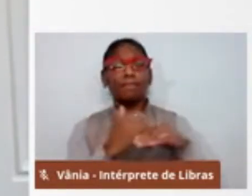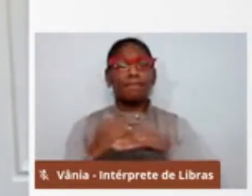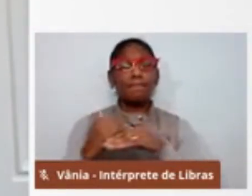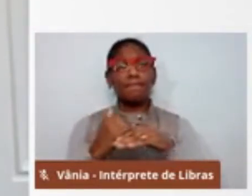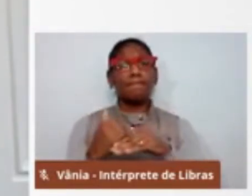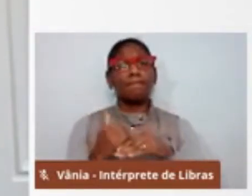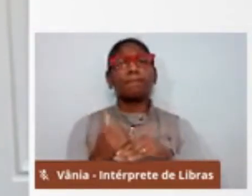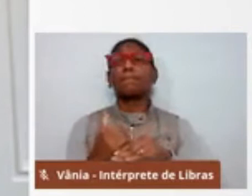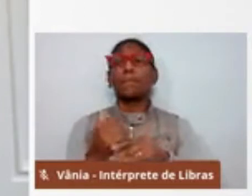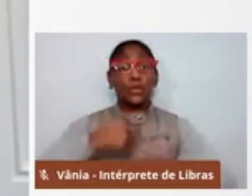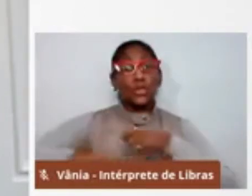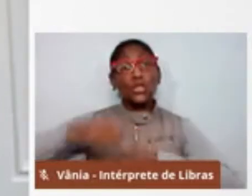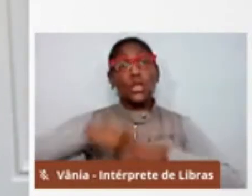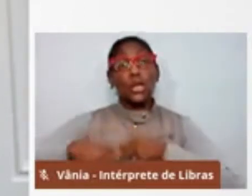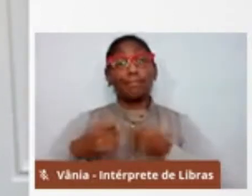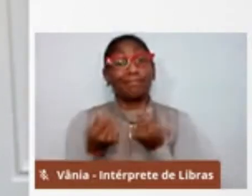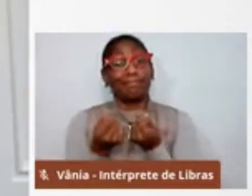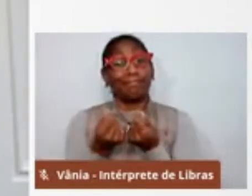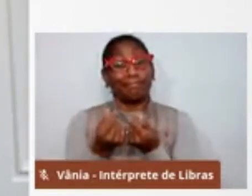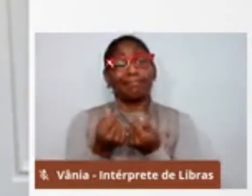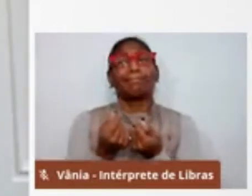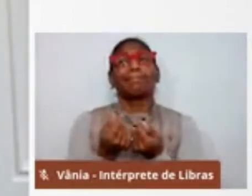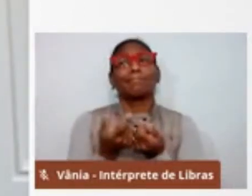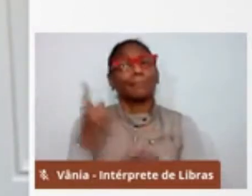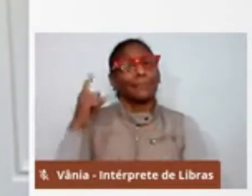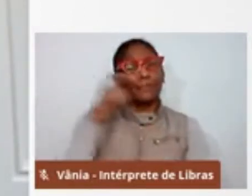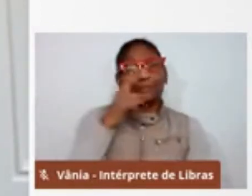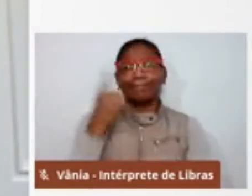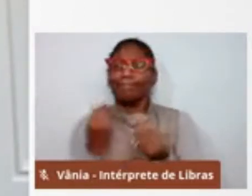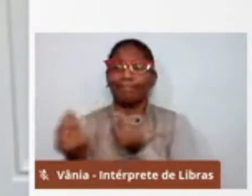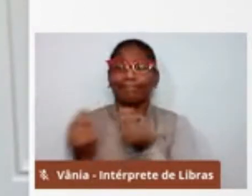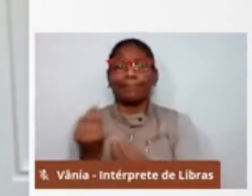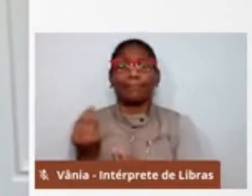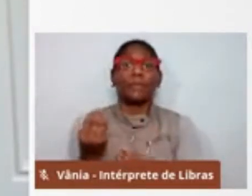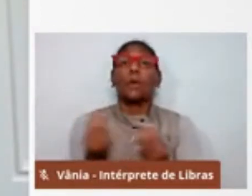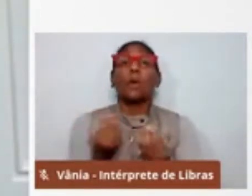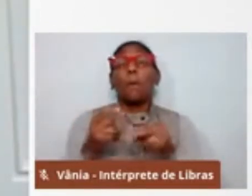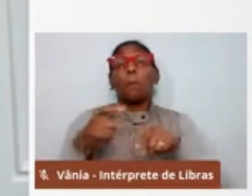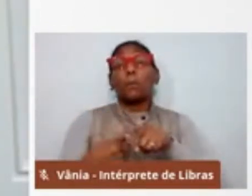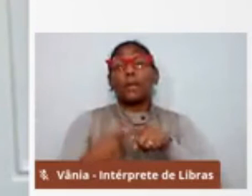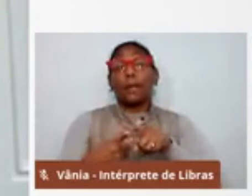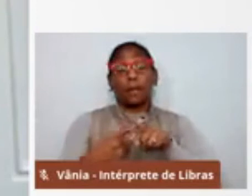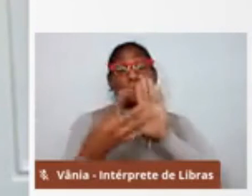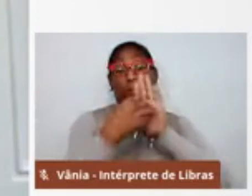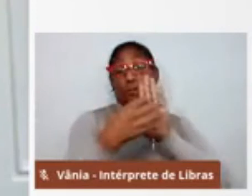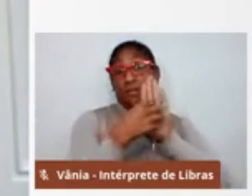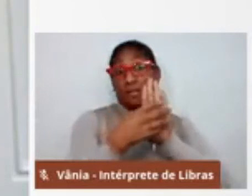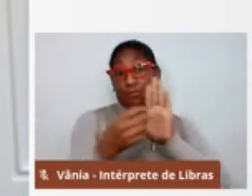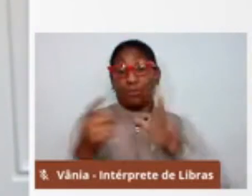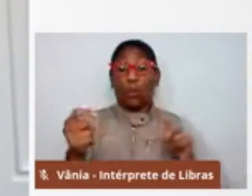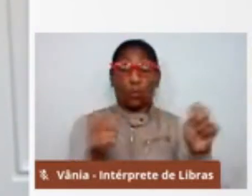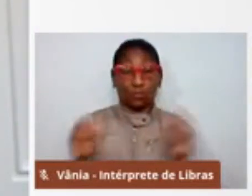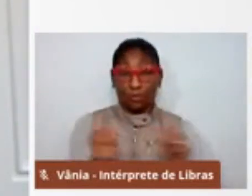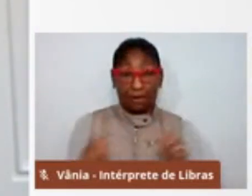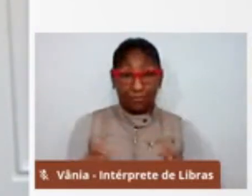as questões econômicas, que também interferem na vida dos gaúchos. Então, o nosso modelo do distanciamento controlado é um modelo